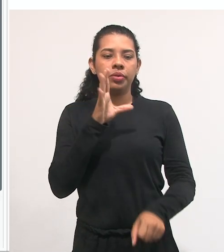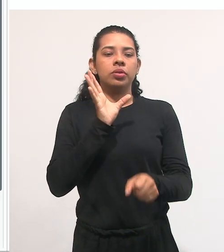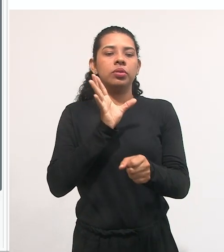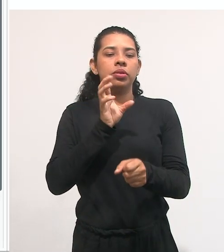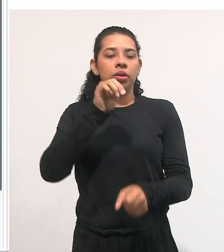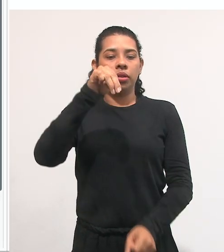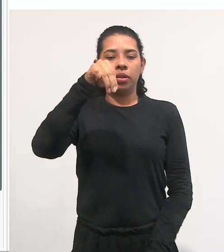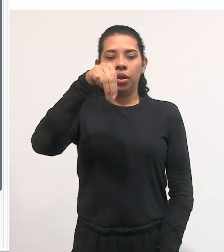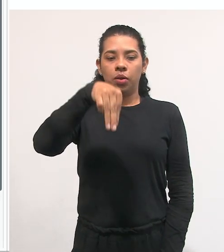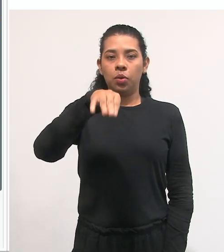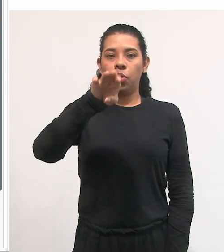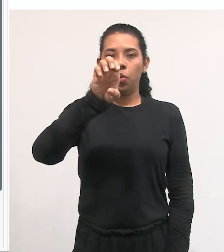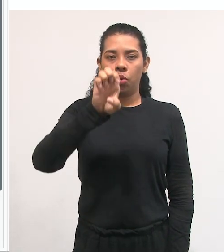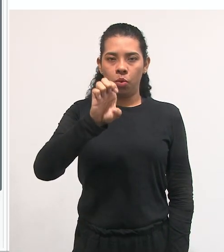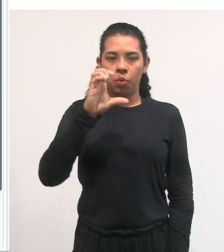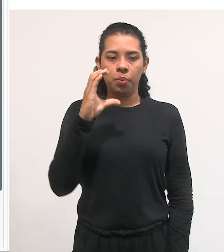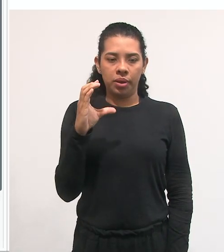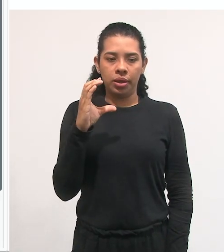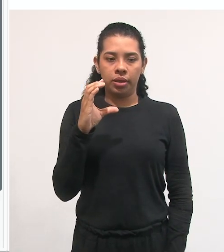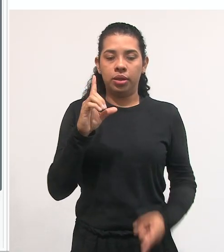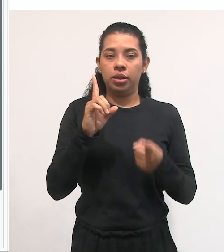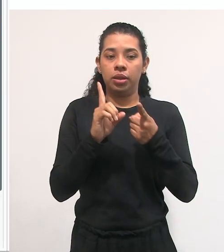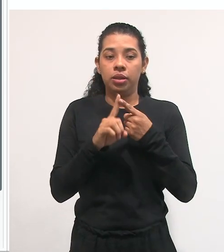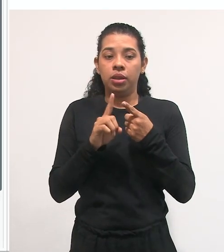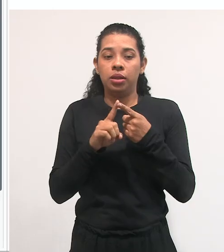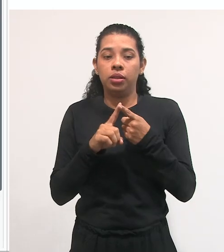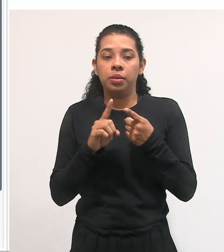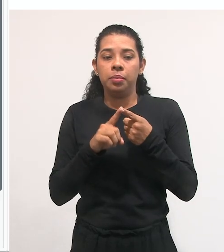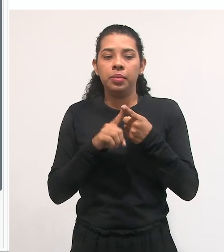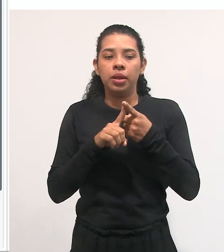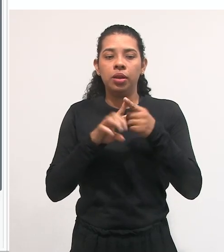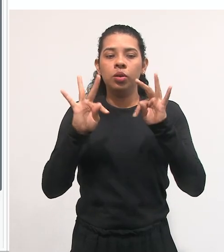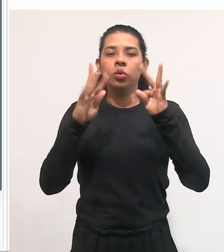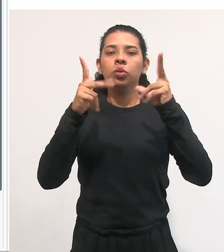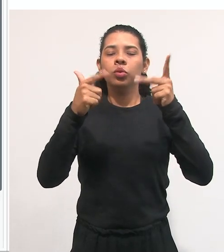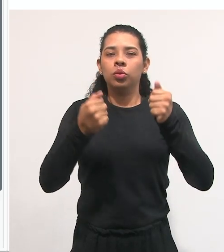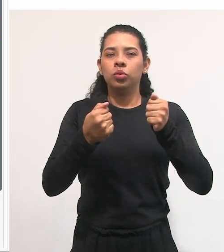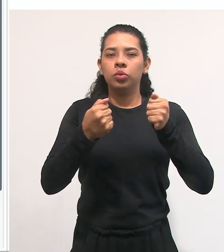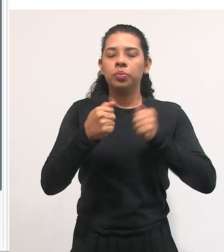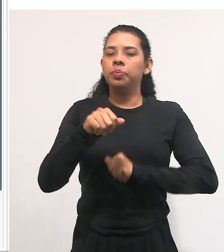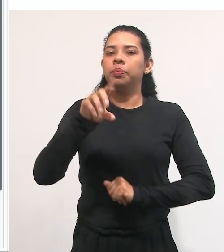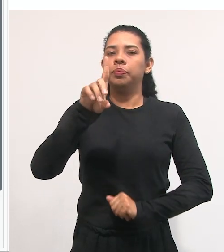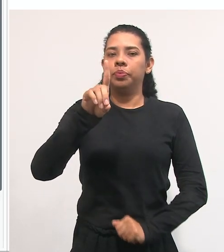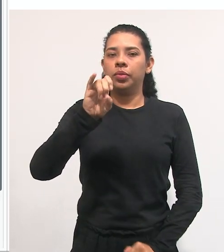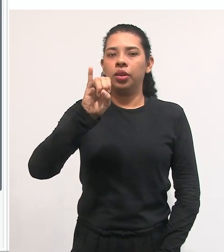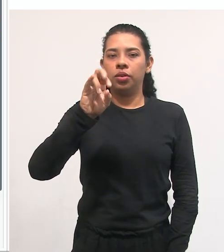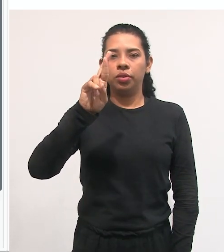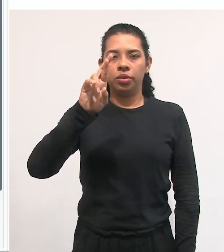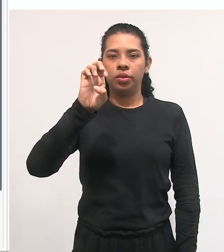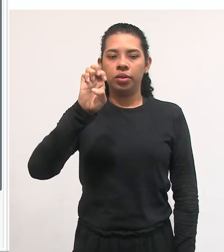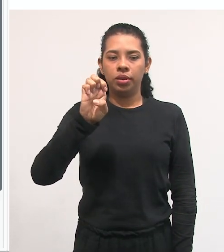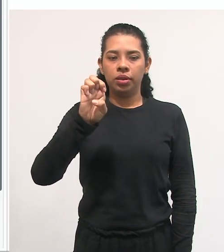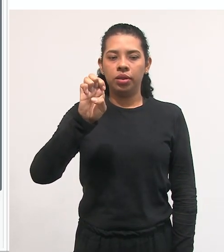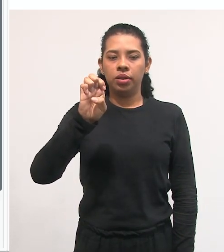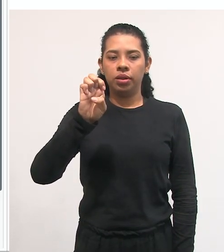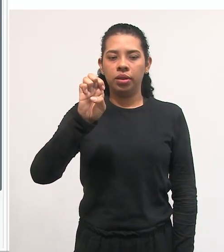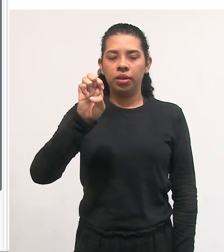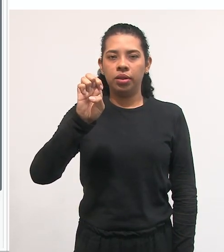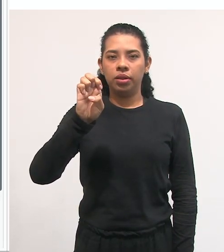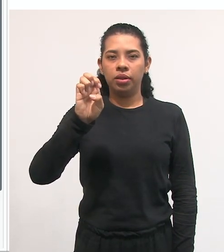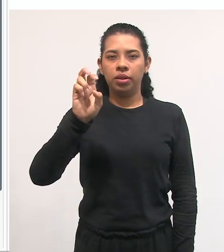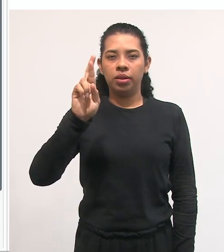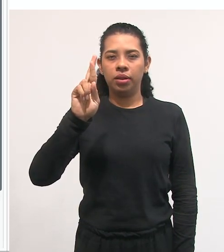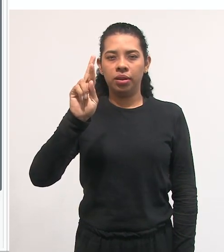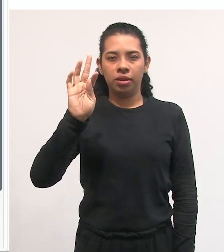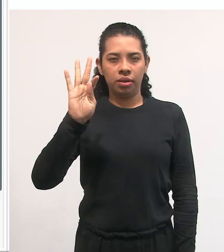Conselho Nacional de Educação, ele vai definir as diretrizes e resoluções, como eu falei. Cada curso e